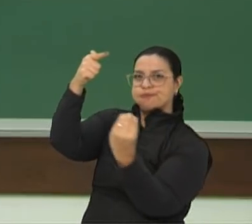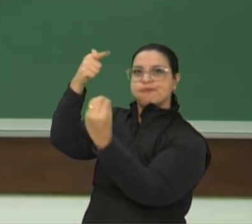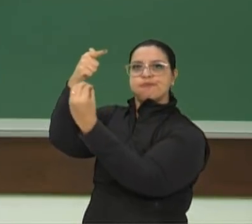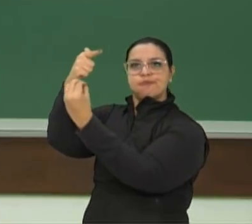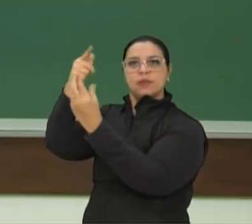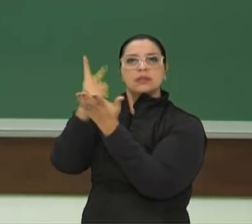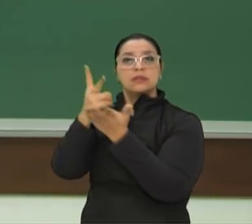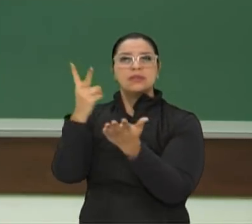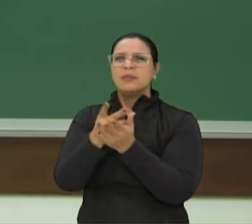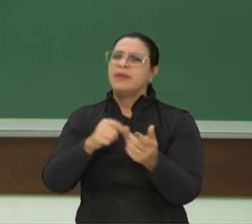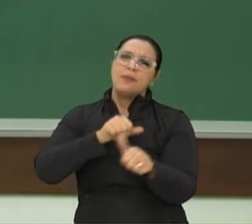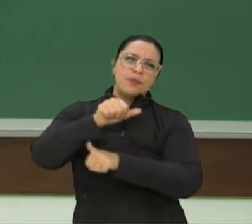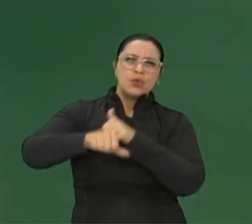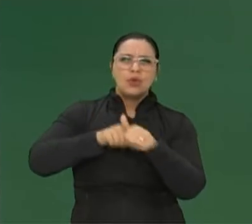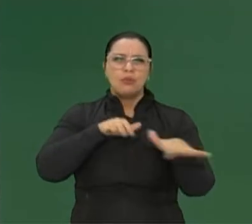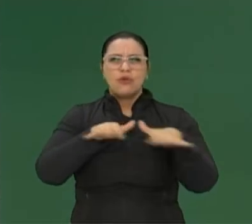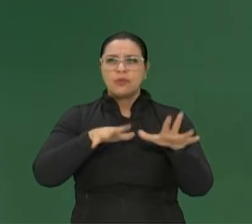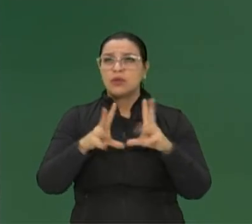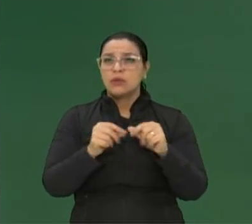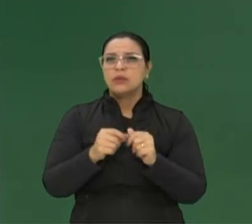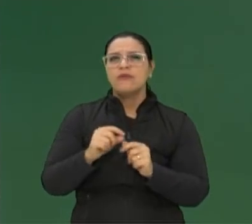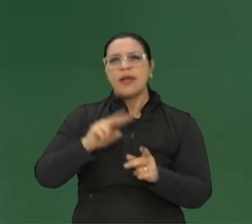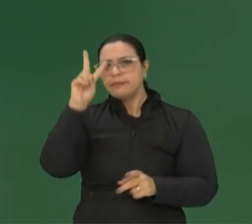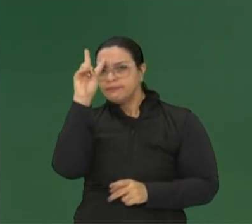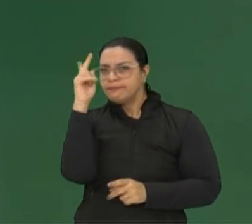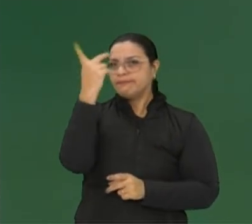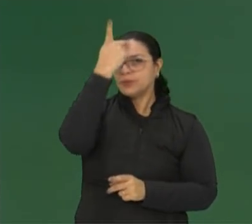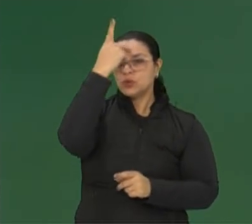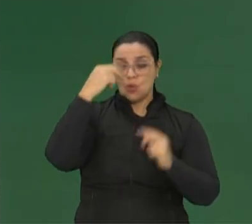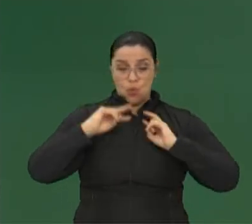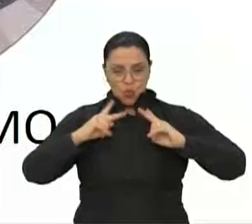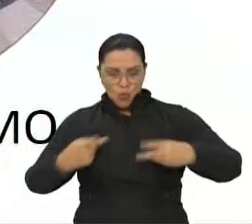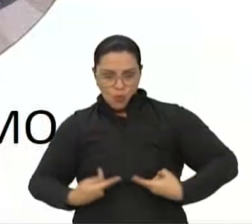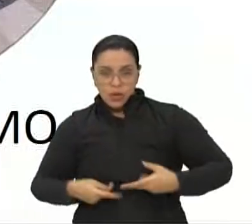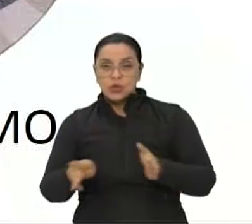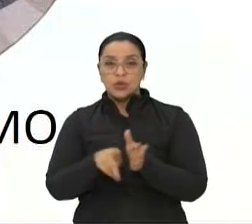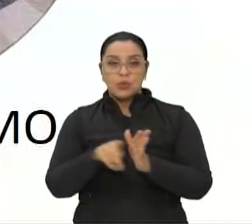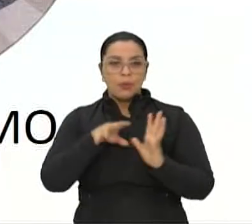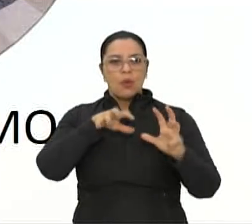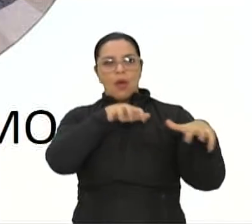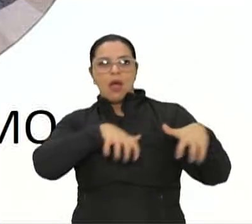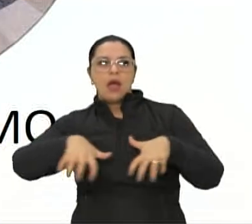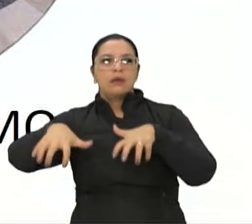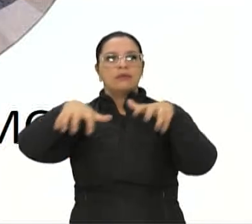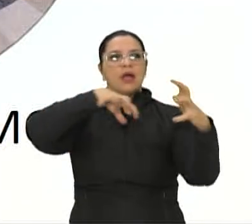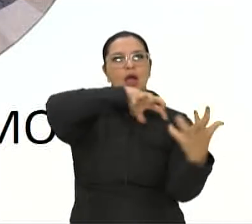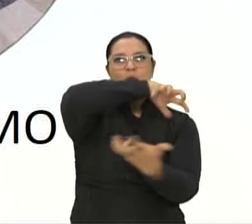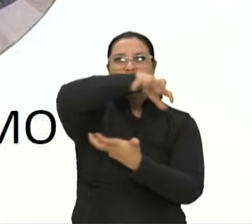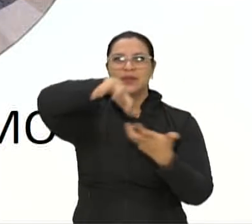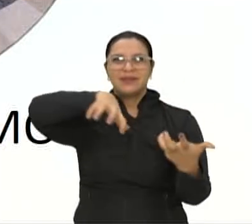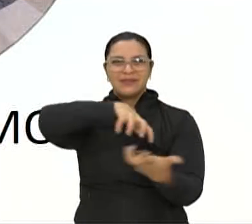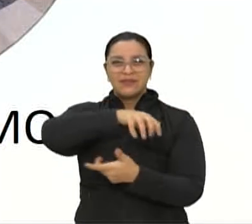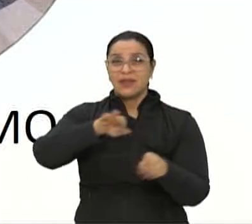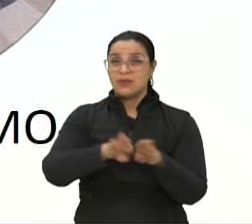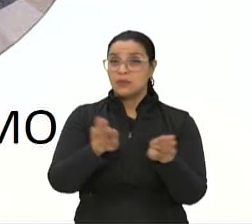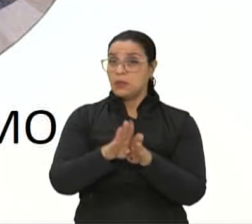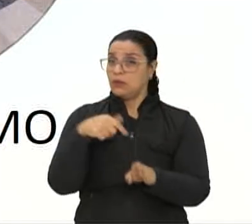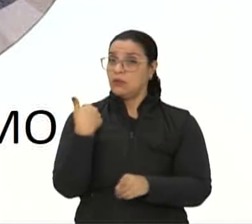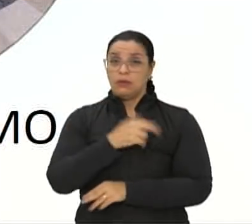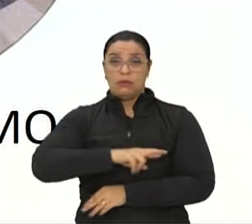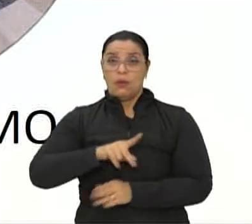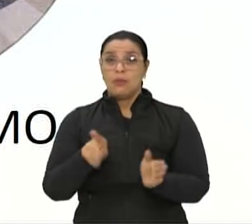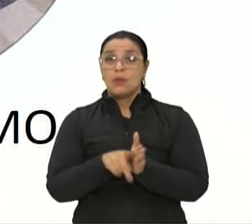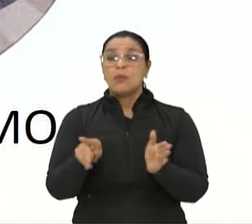movimento, enfim, tá? Então essa mudança, né, da visão do ser humano perante o universo, né? Deixamos de ser o centro do universo para ser